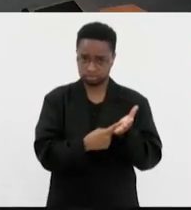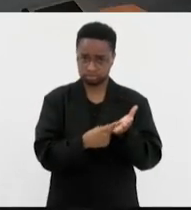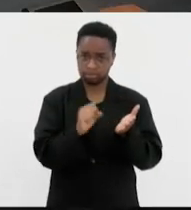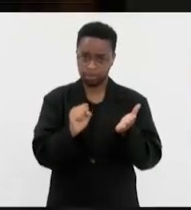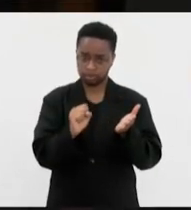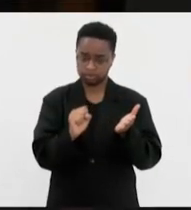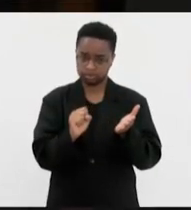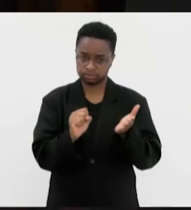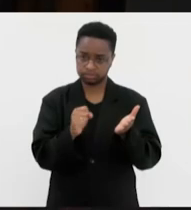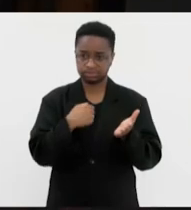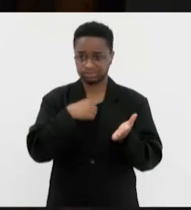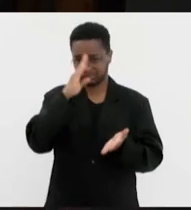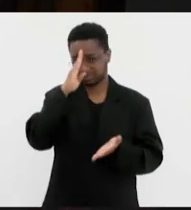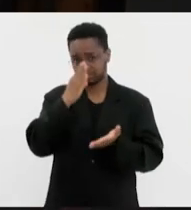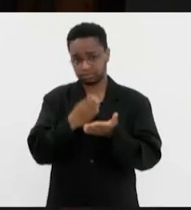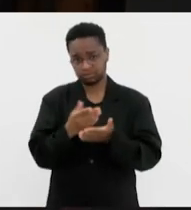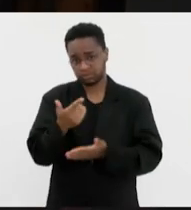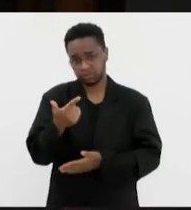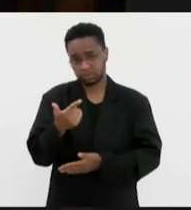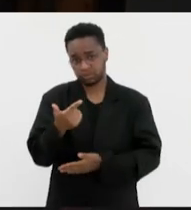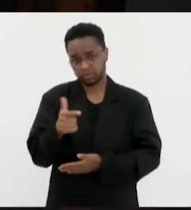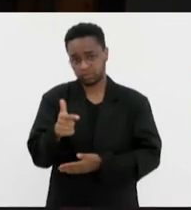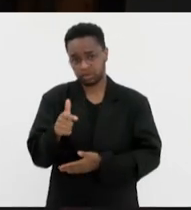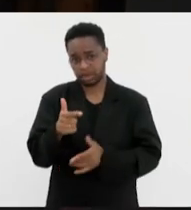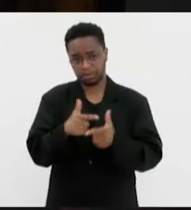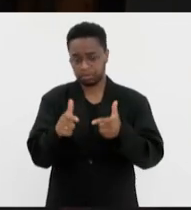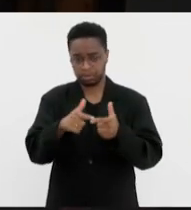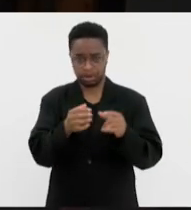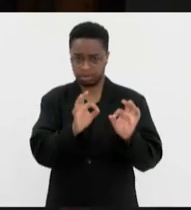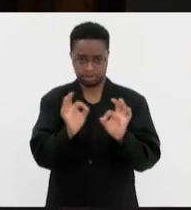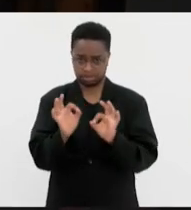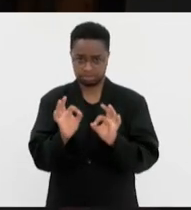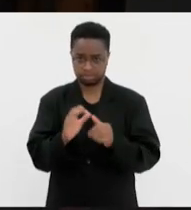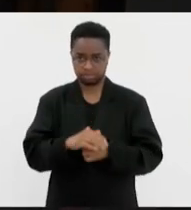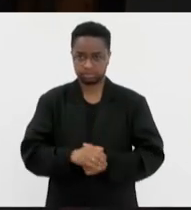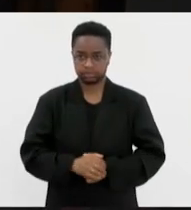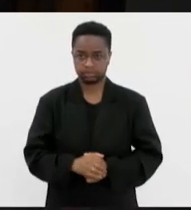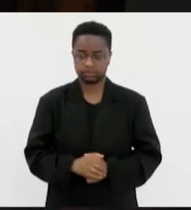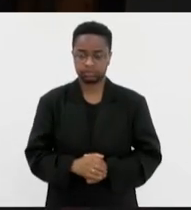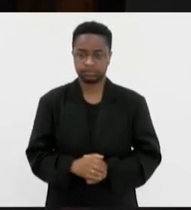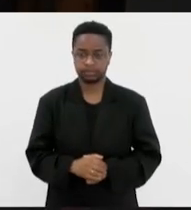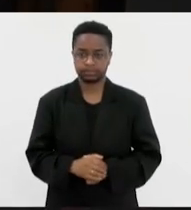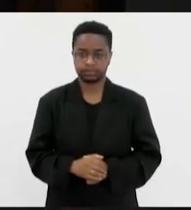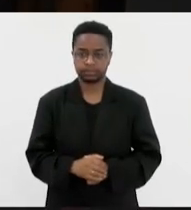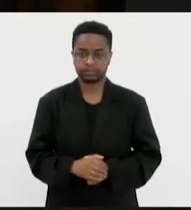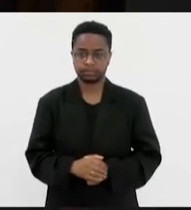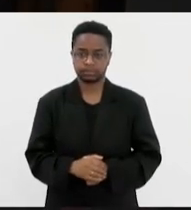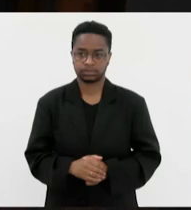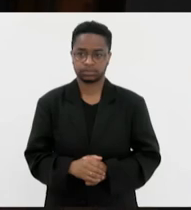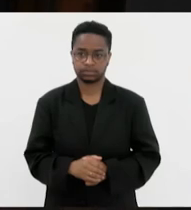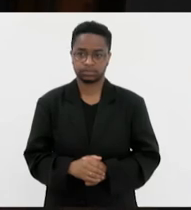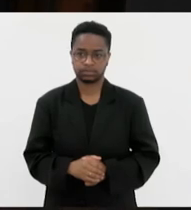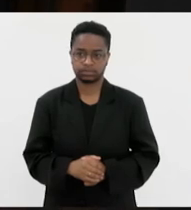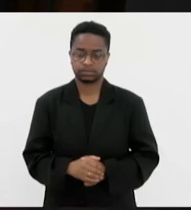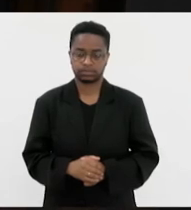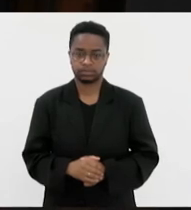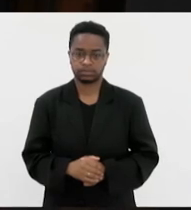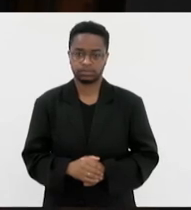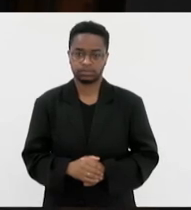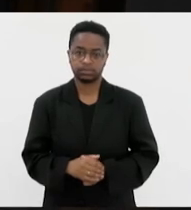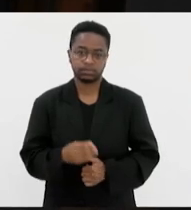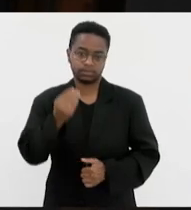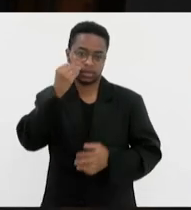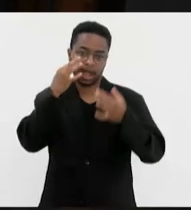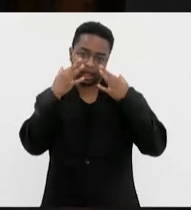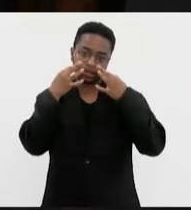Eu acredito que não seja, não haja elemento dificultador, deputada tá Marta bom. Rocha, aí a mesa aí ficar